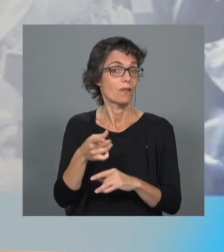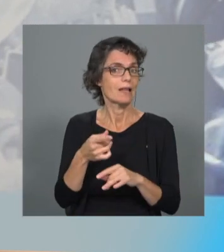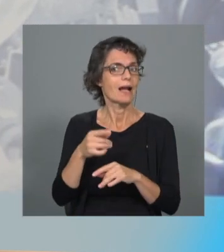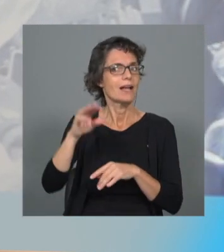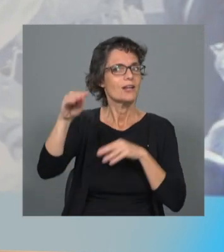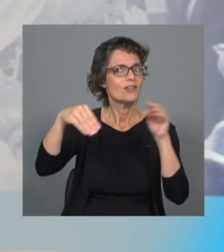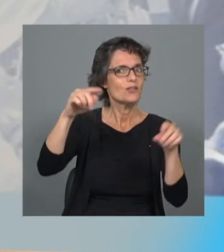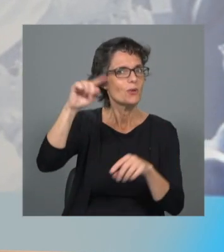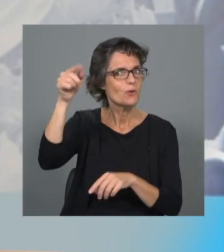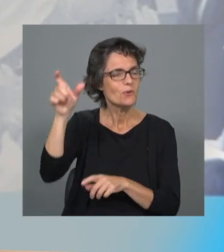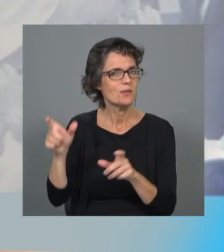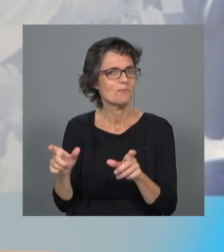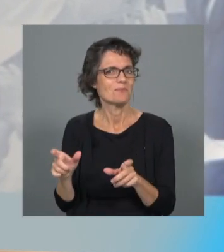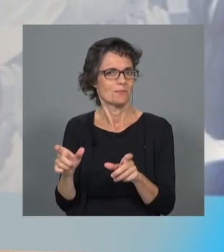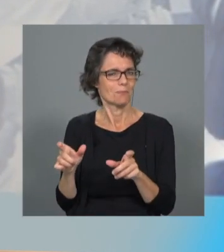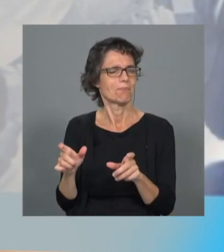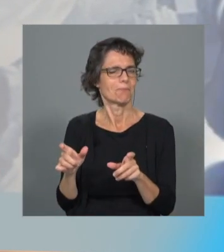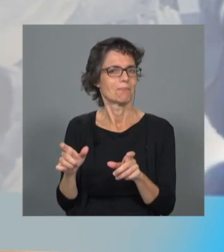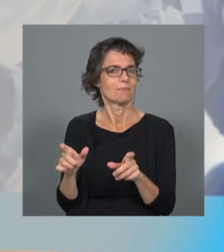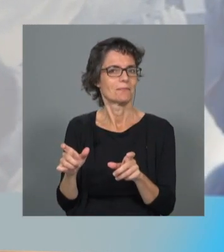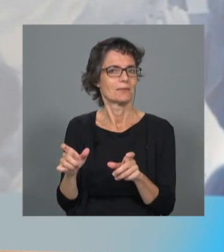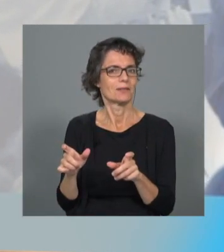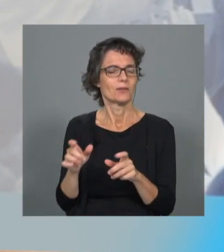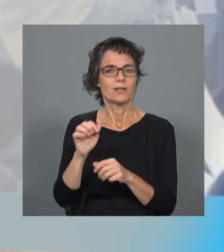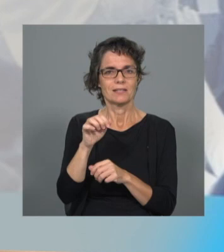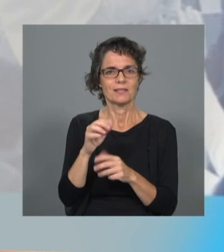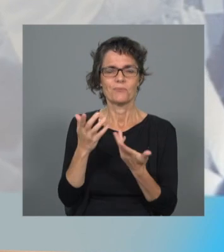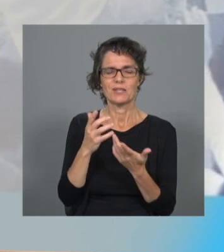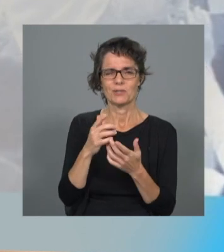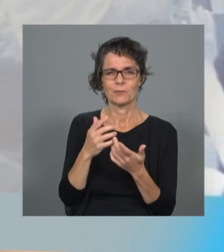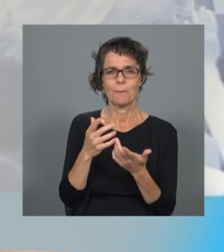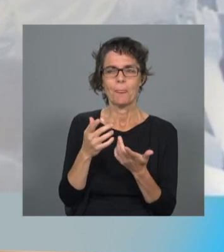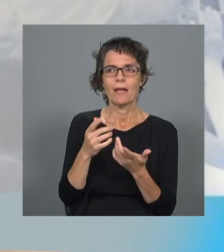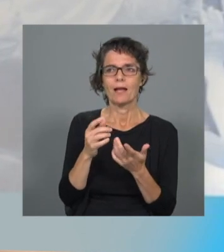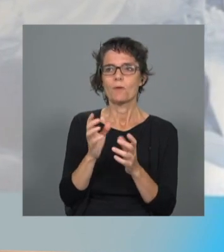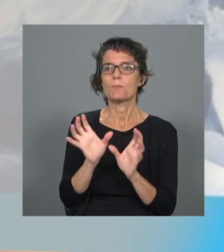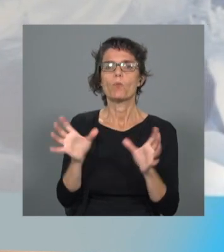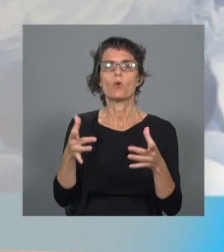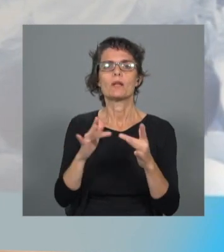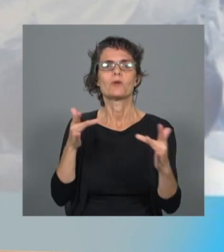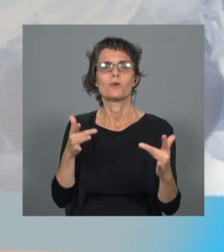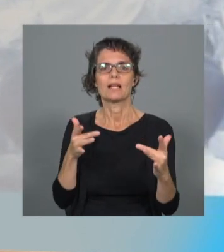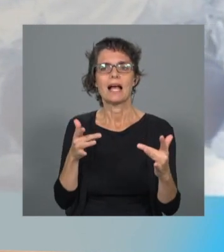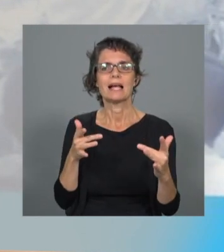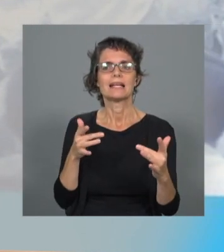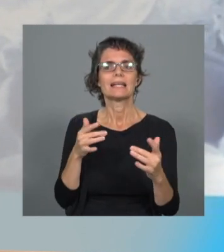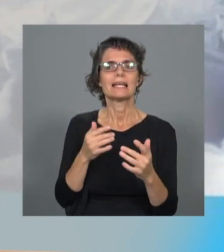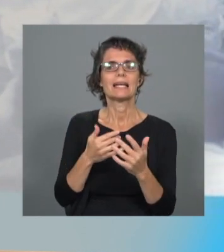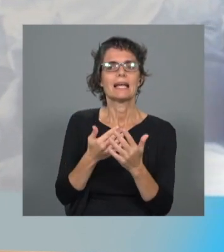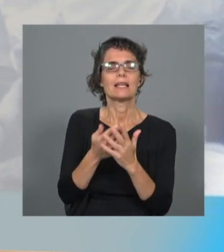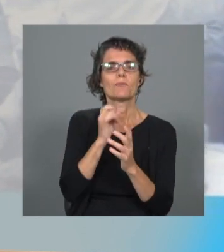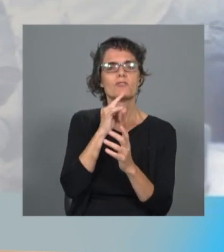paroquianos. O que é curioso, no fundo, para além daquilo que pode ser uma comunidade virtual, conseguimos chegar junto de outras pessoas que